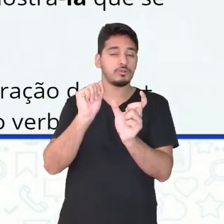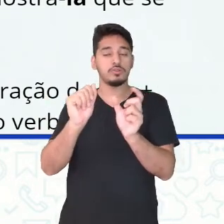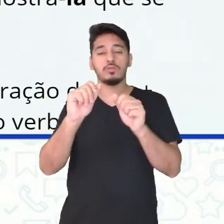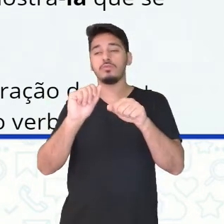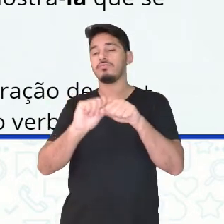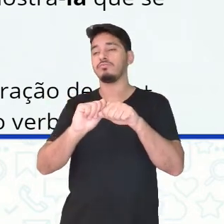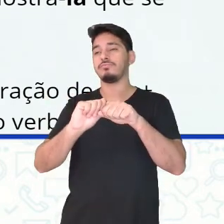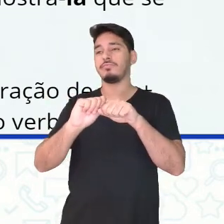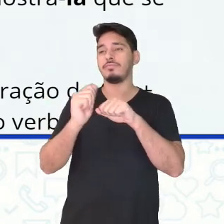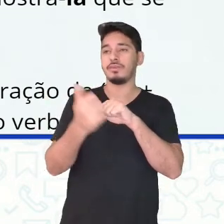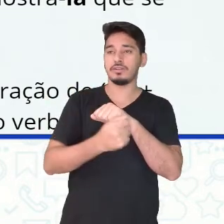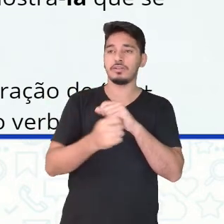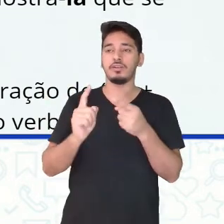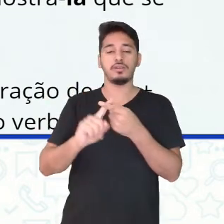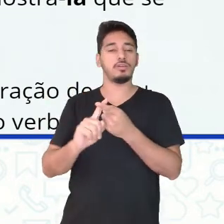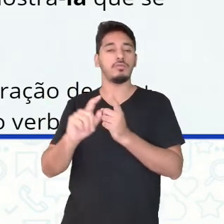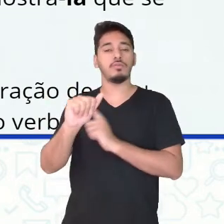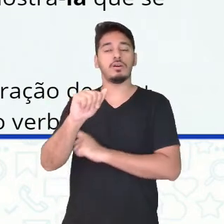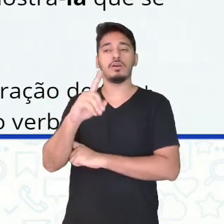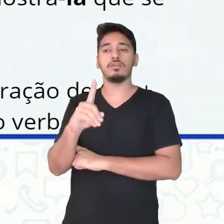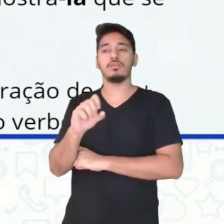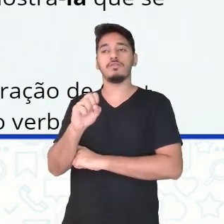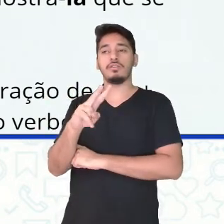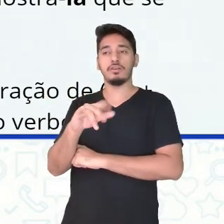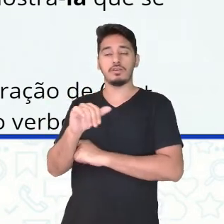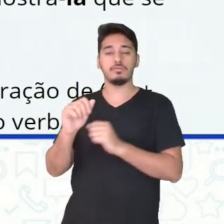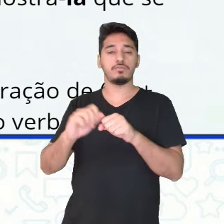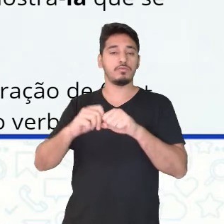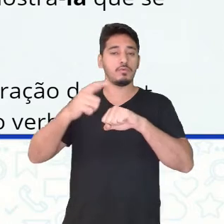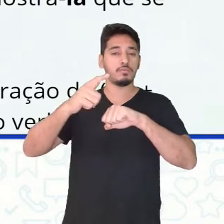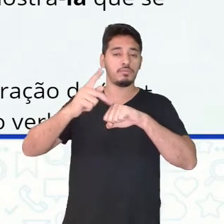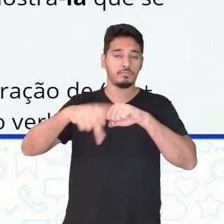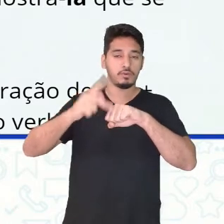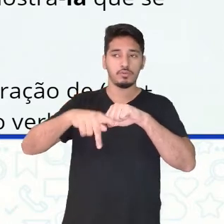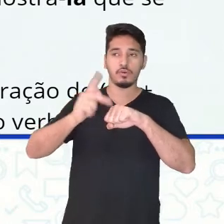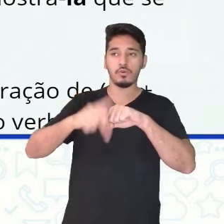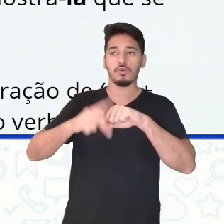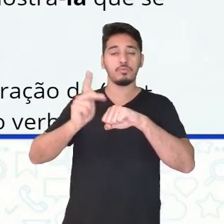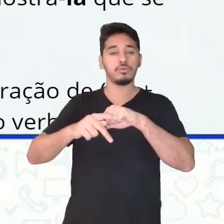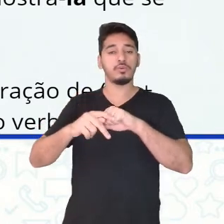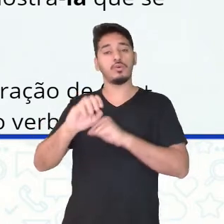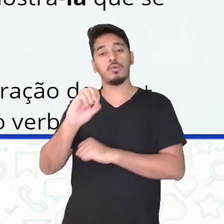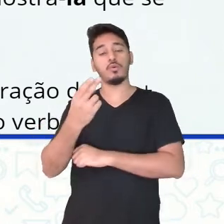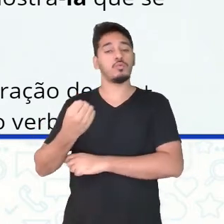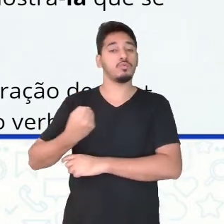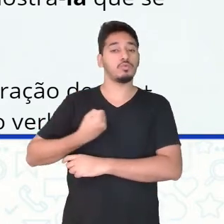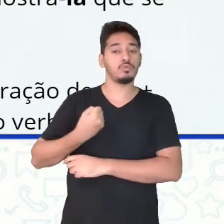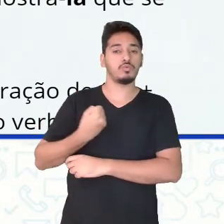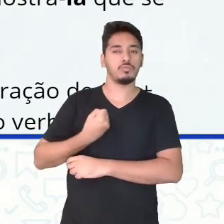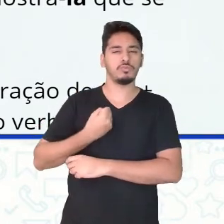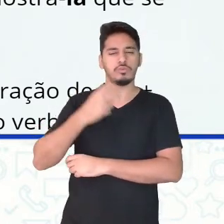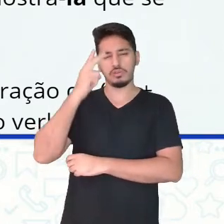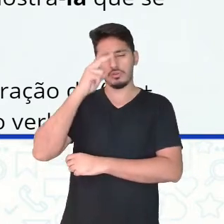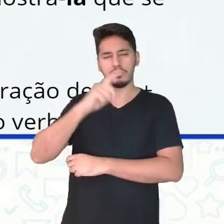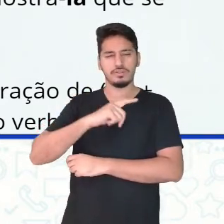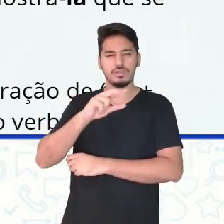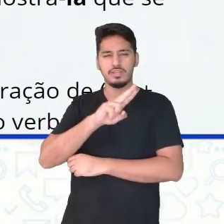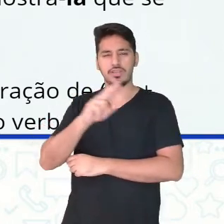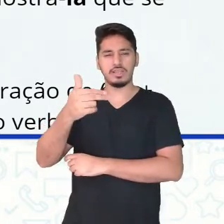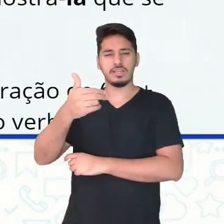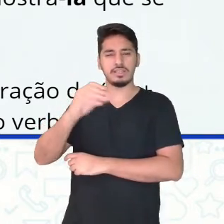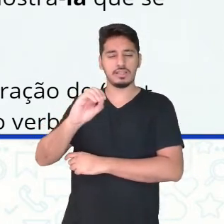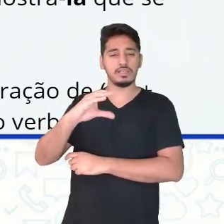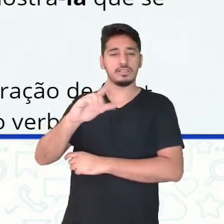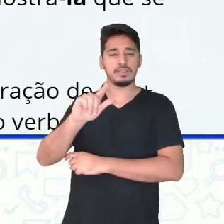artigo, pode ser um advérbio, pode ser um pronome ou pode ser um numeral. Lembra das classes de palavras, que a gente tem 10 classes de palavras, que